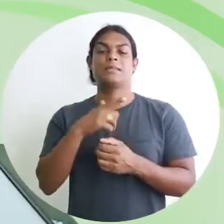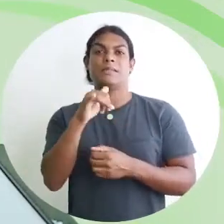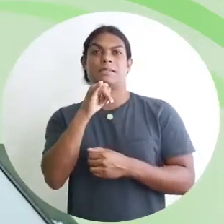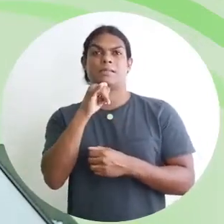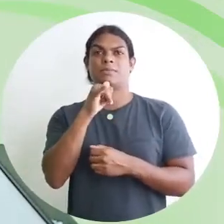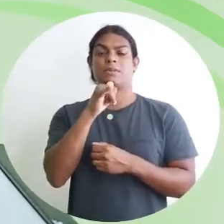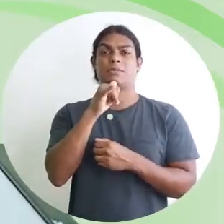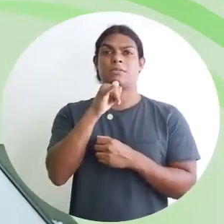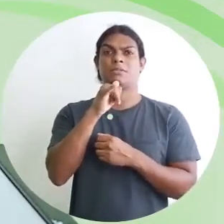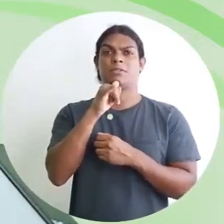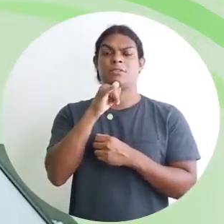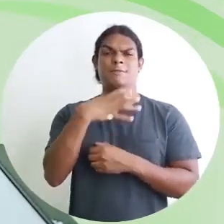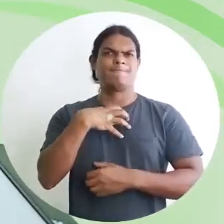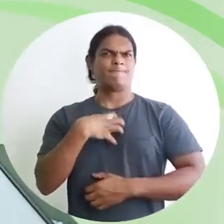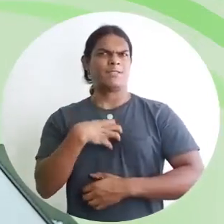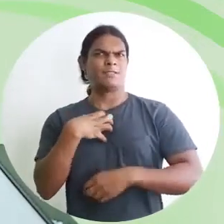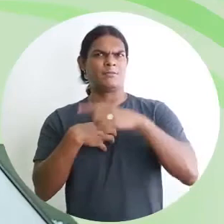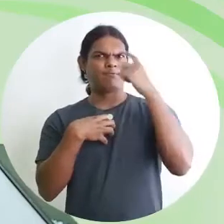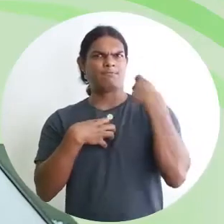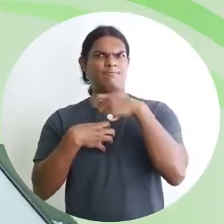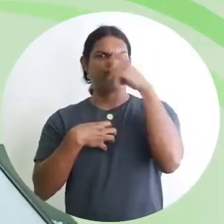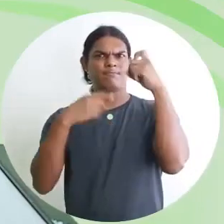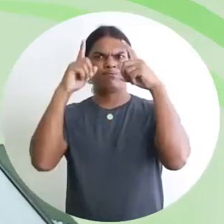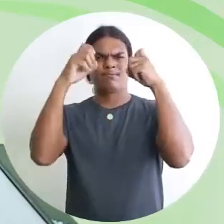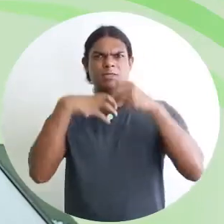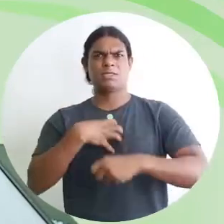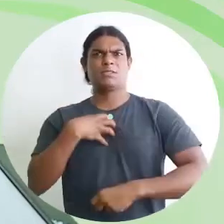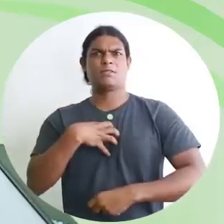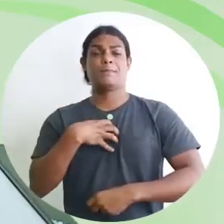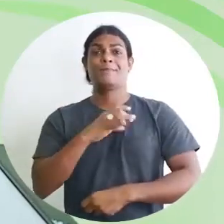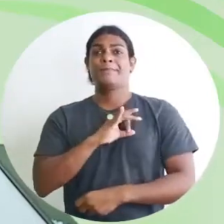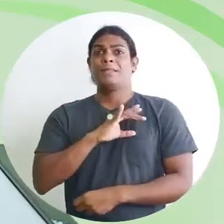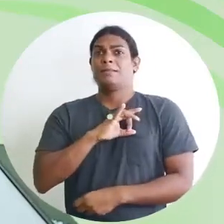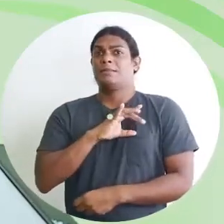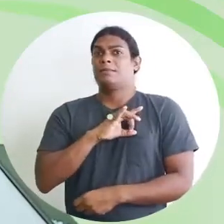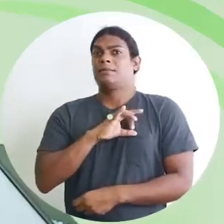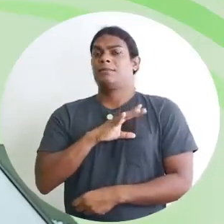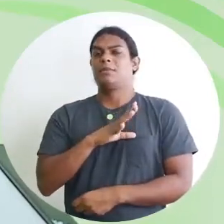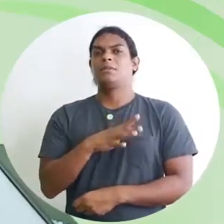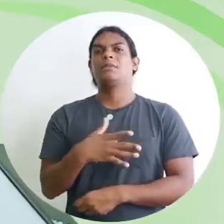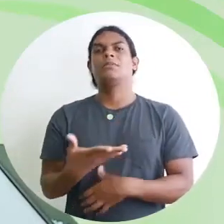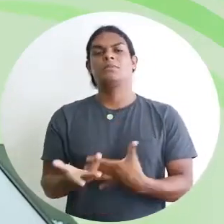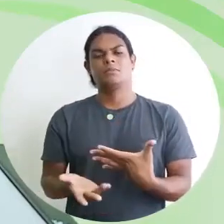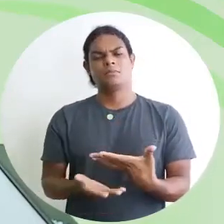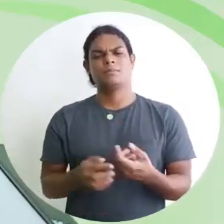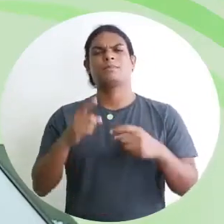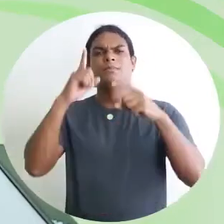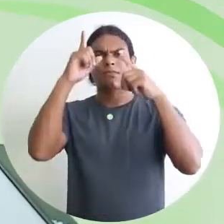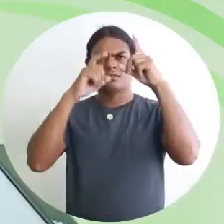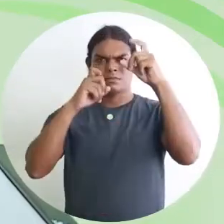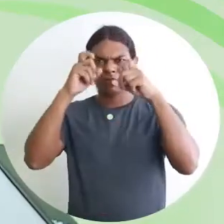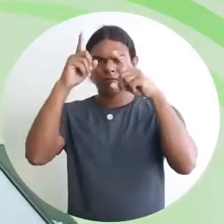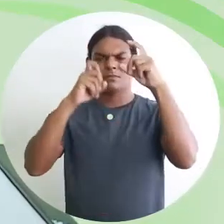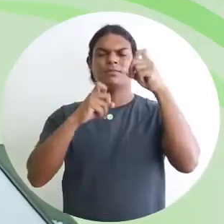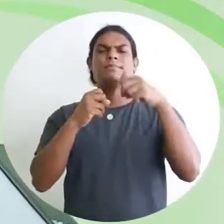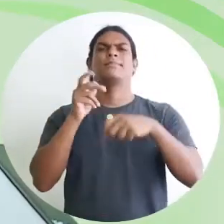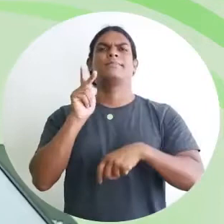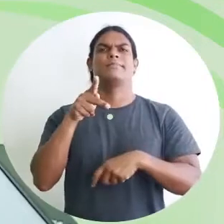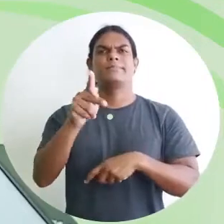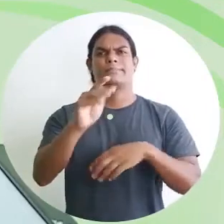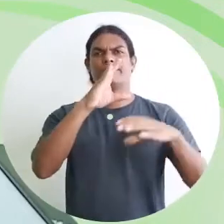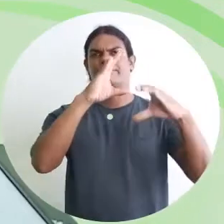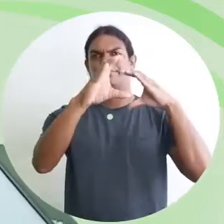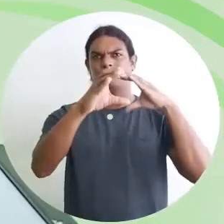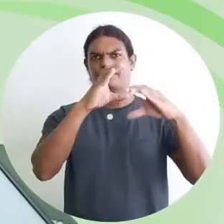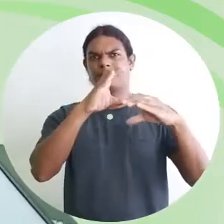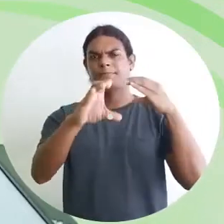de medo, e aí você consegue se comunicar melhor. Então, a gente está o tempo inteiro na nossa vida fazendo esse tipo de